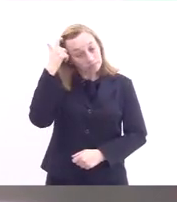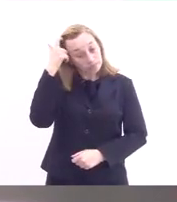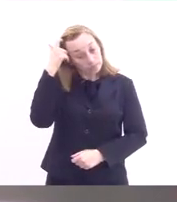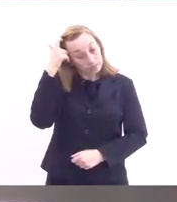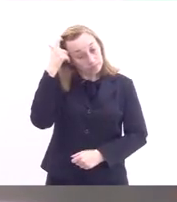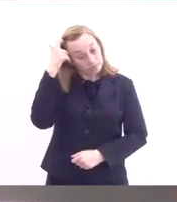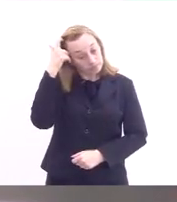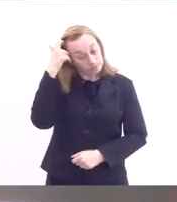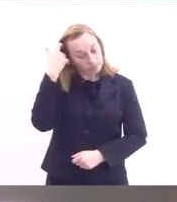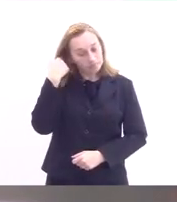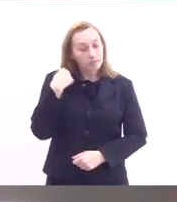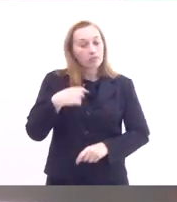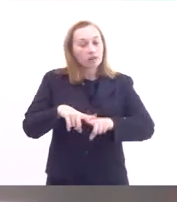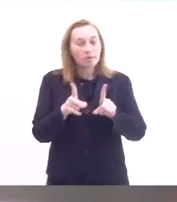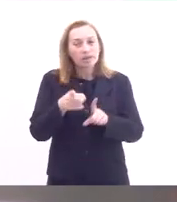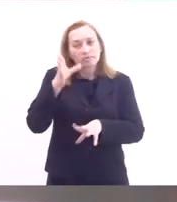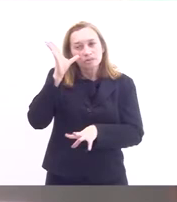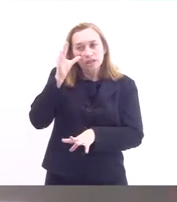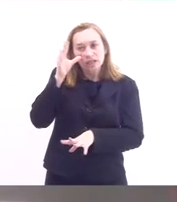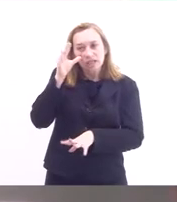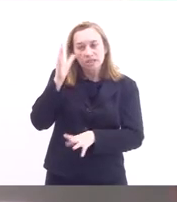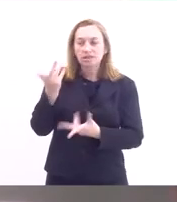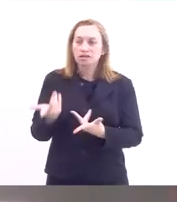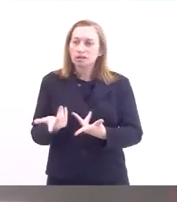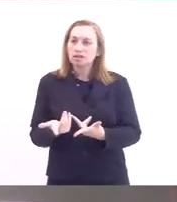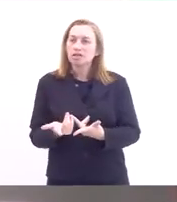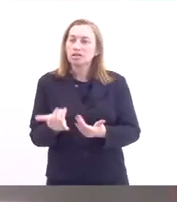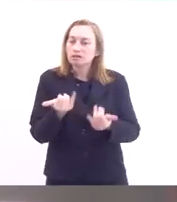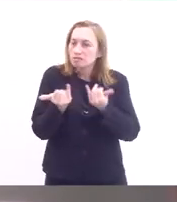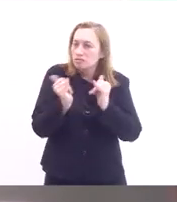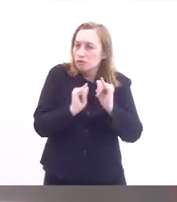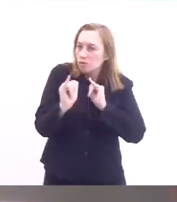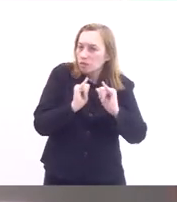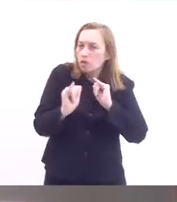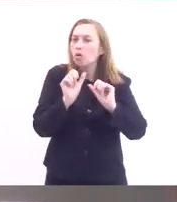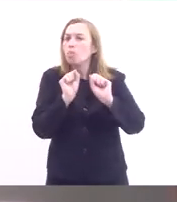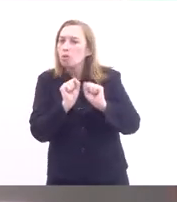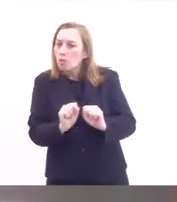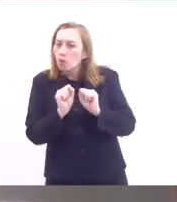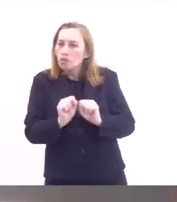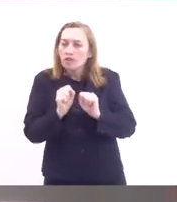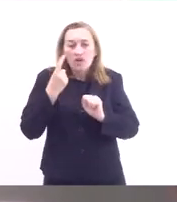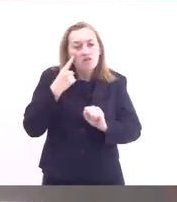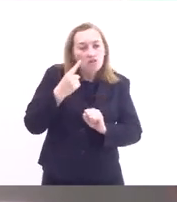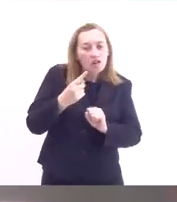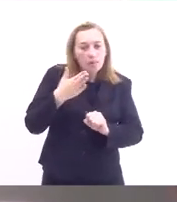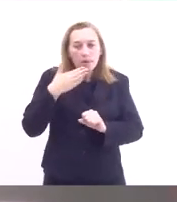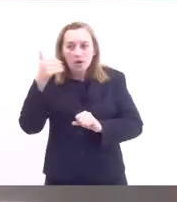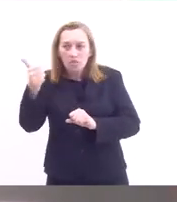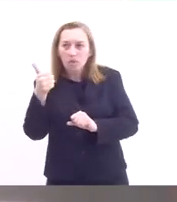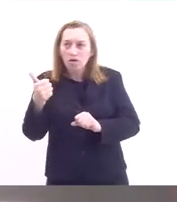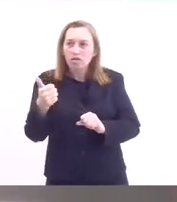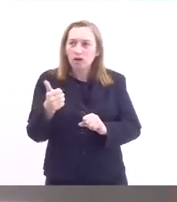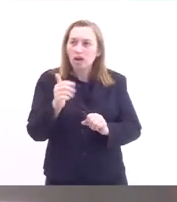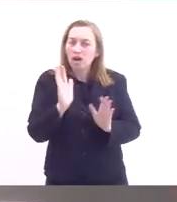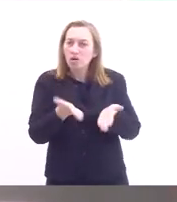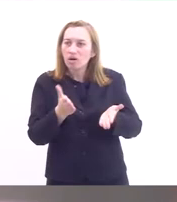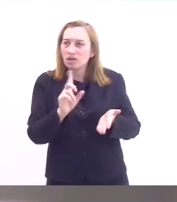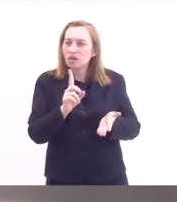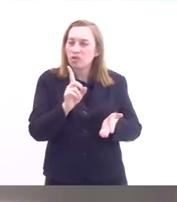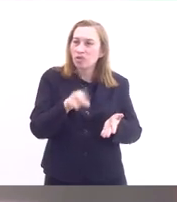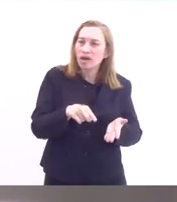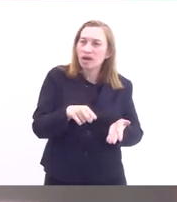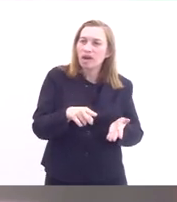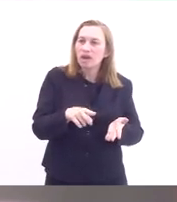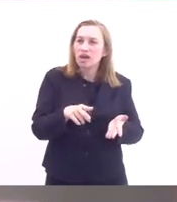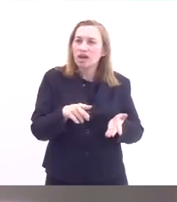Mas é um número interessante, né, da gente poder apurar, porque agora não é uma simulação só, é o